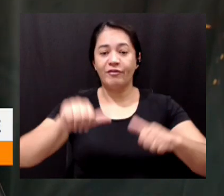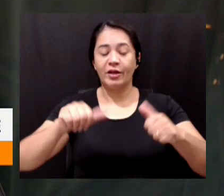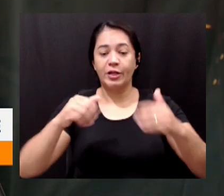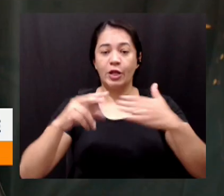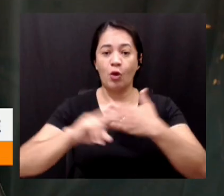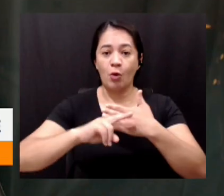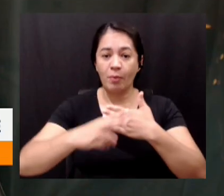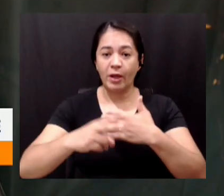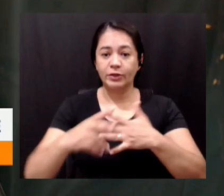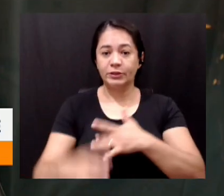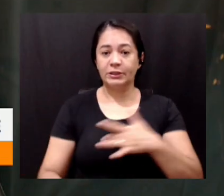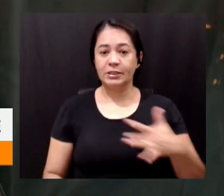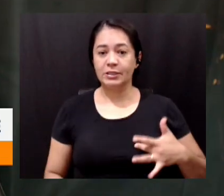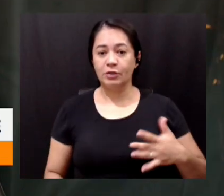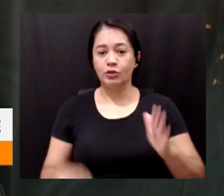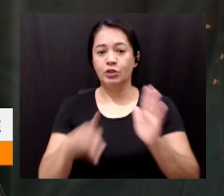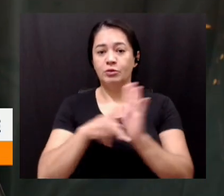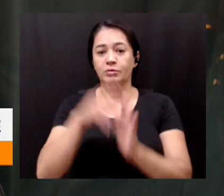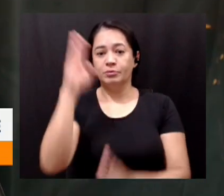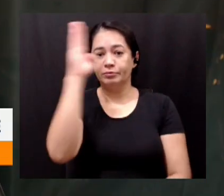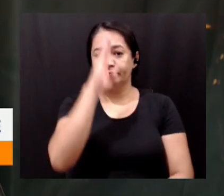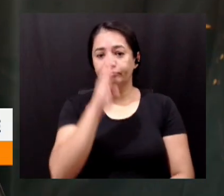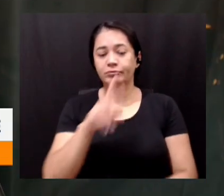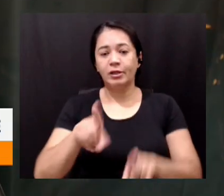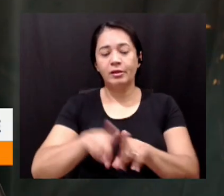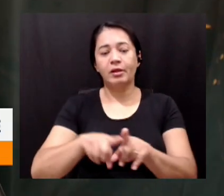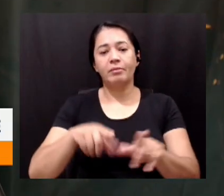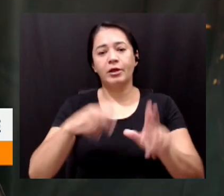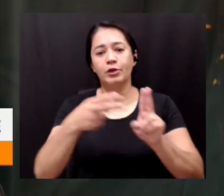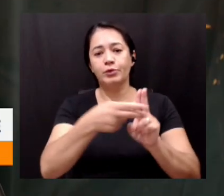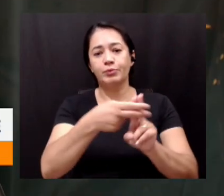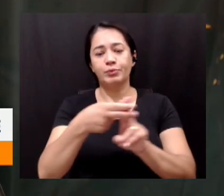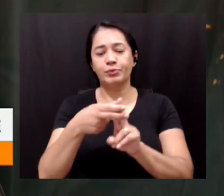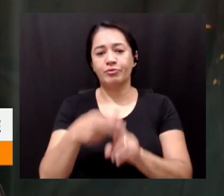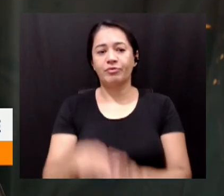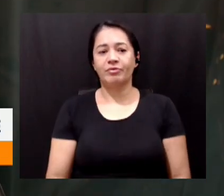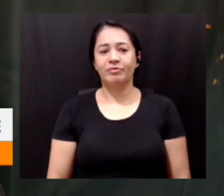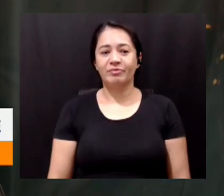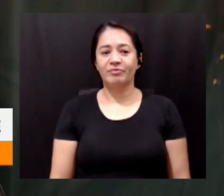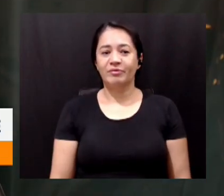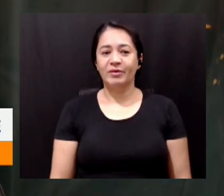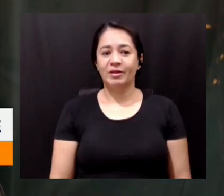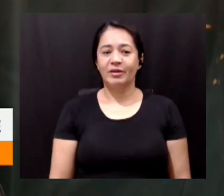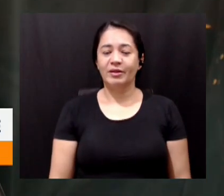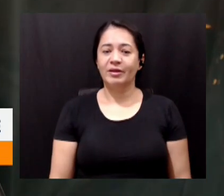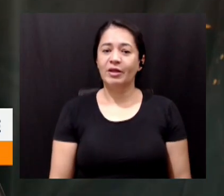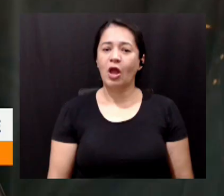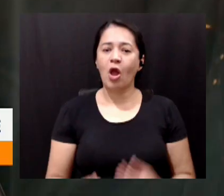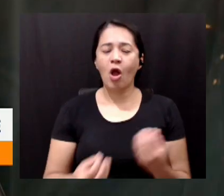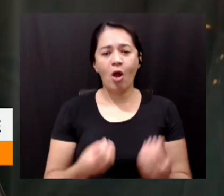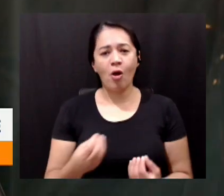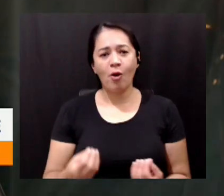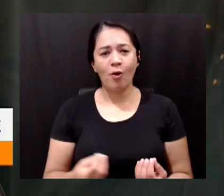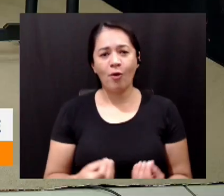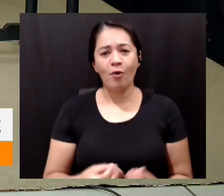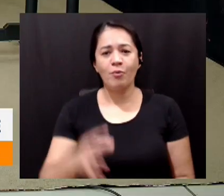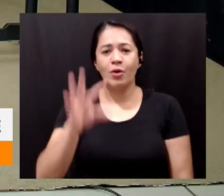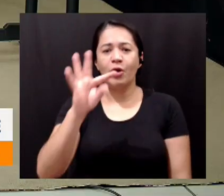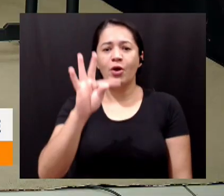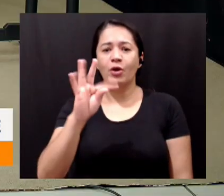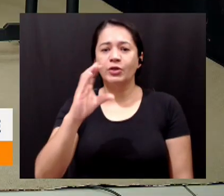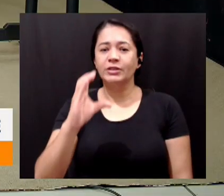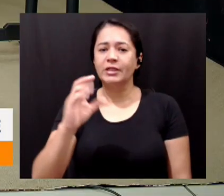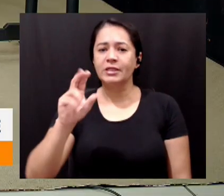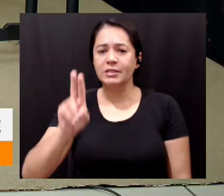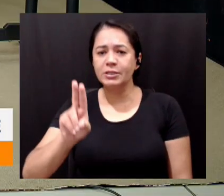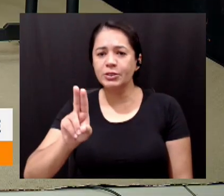do SUS. Bom, vamos lá falar então com o doutor para saber se esse acompanhamento do TCU tem mesmo